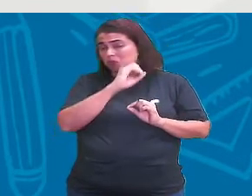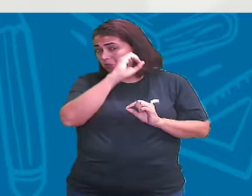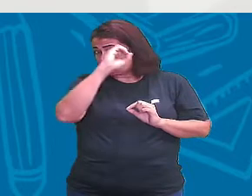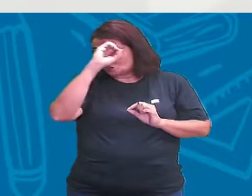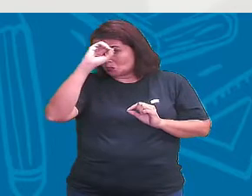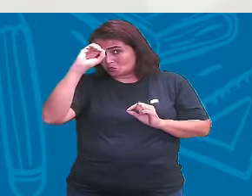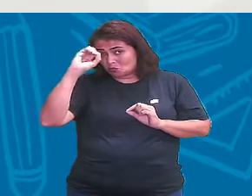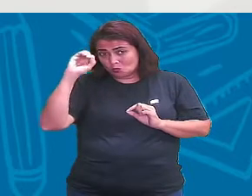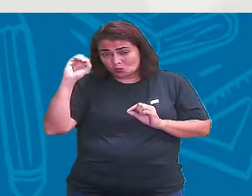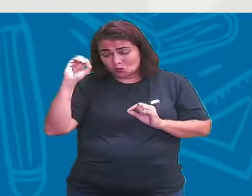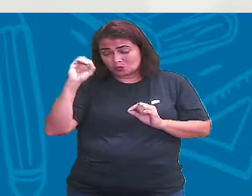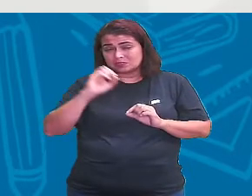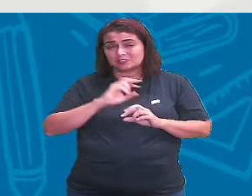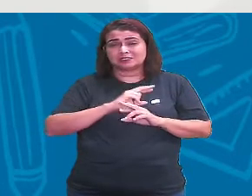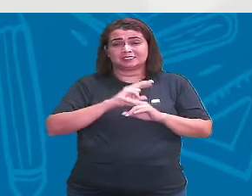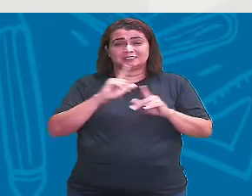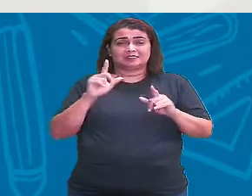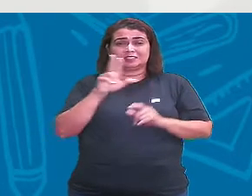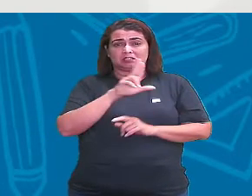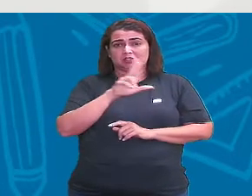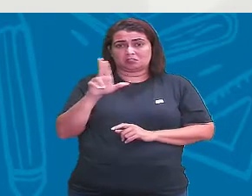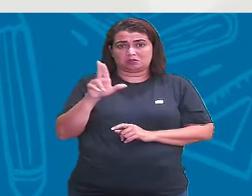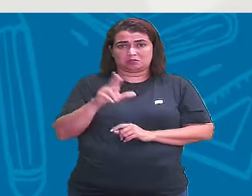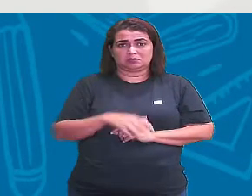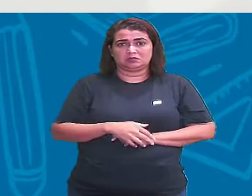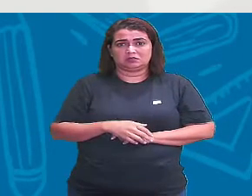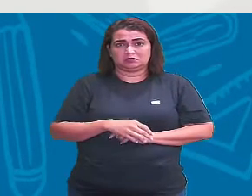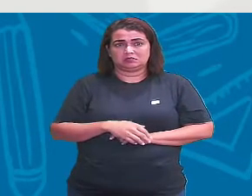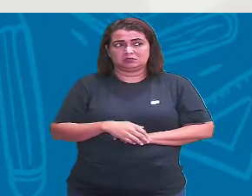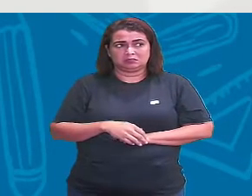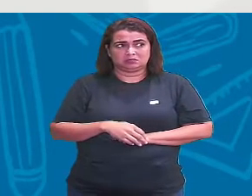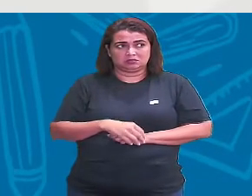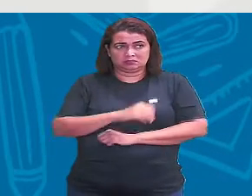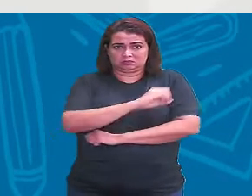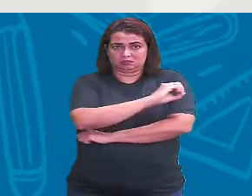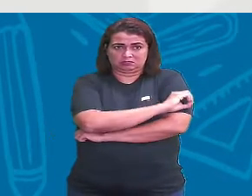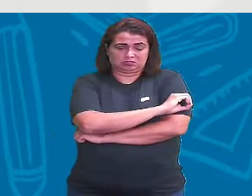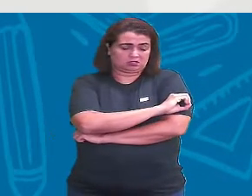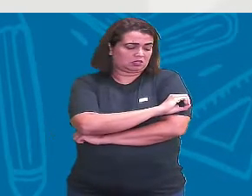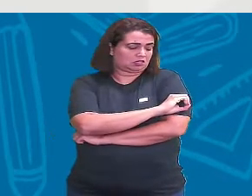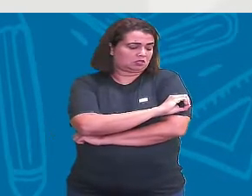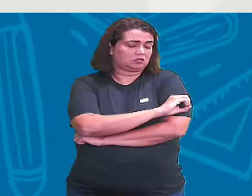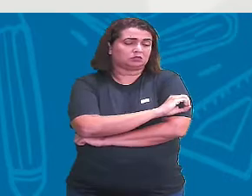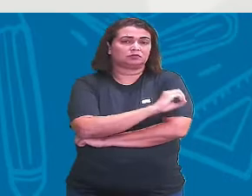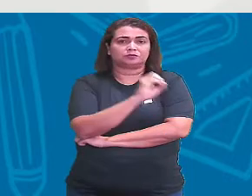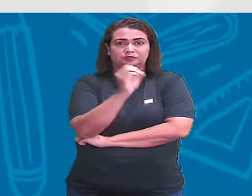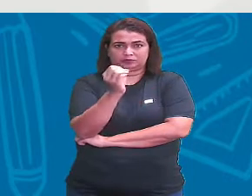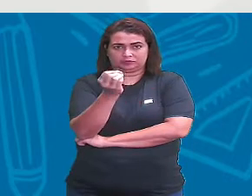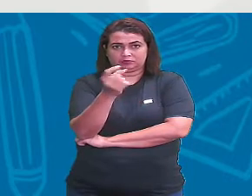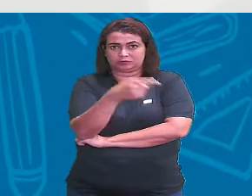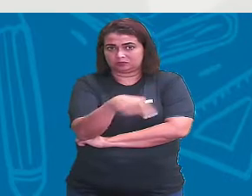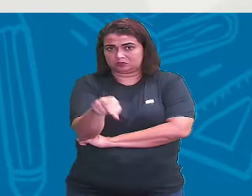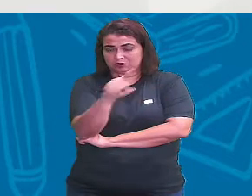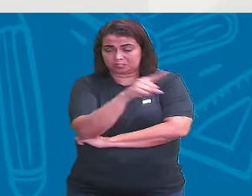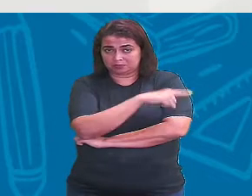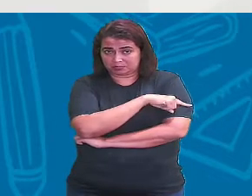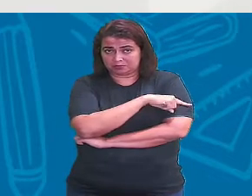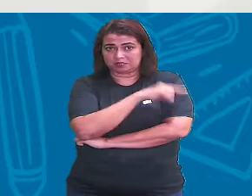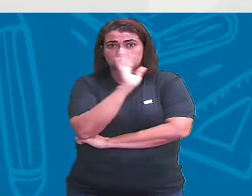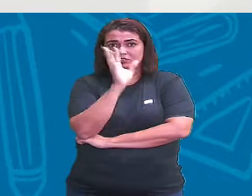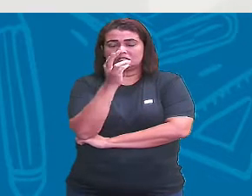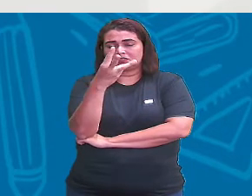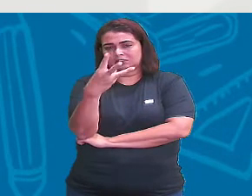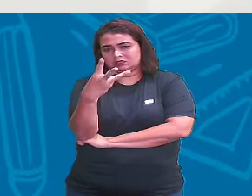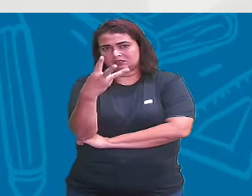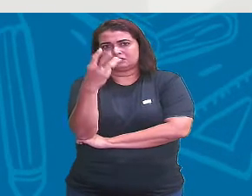2, isso daí é uma questão só de nome da turma. Mas, no mínimo, se você está no primeiro ano, você já passou por 3.